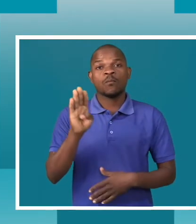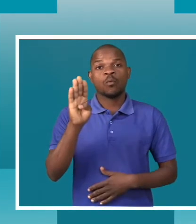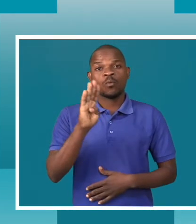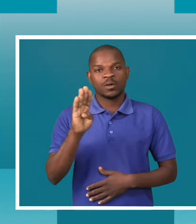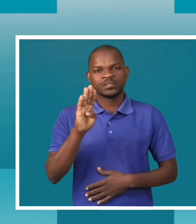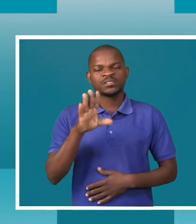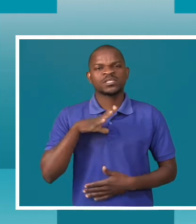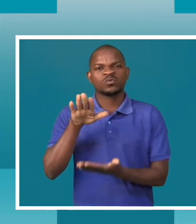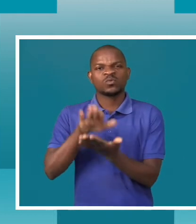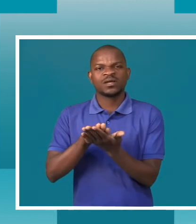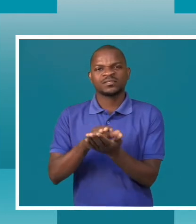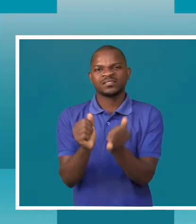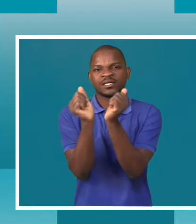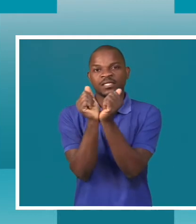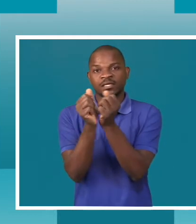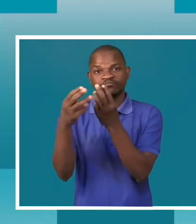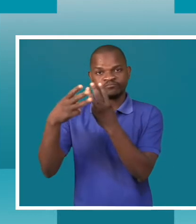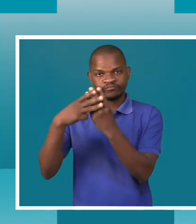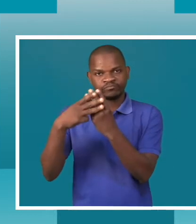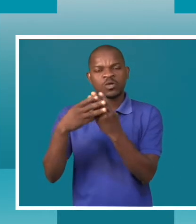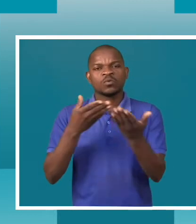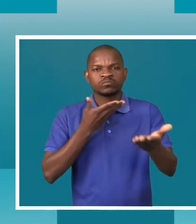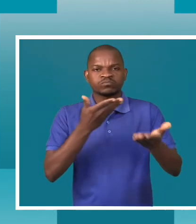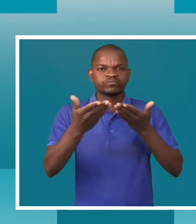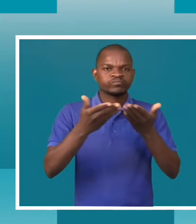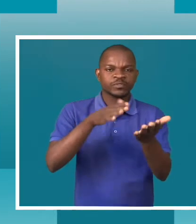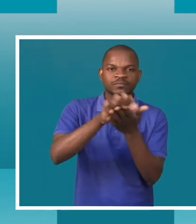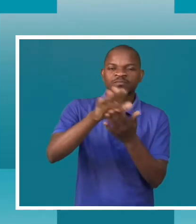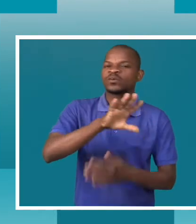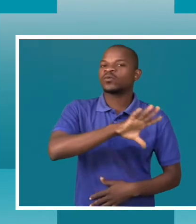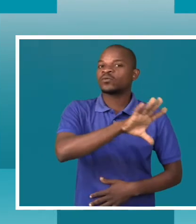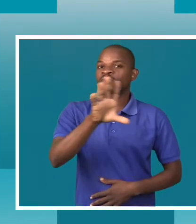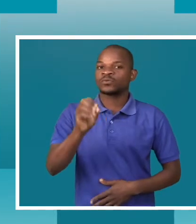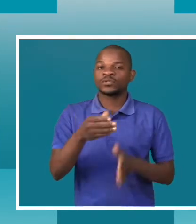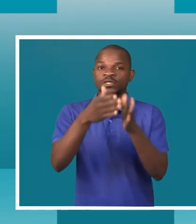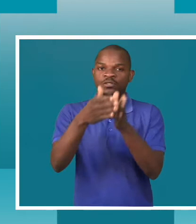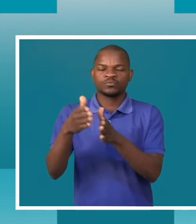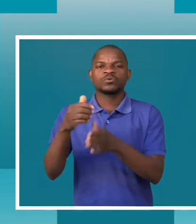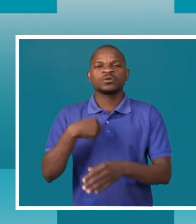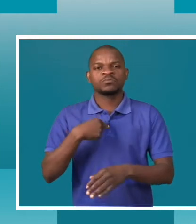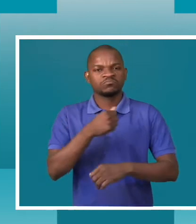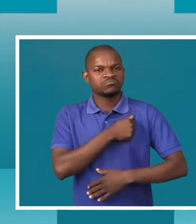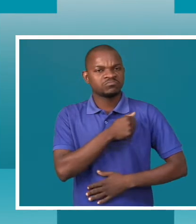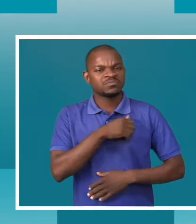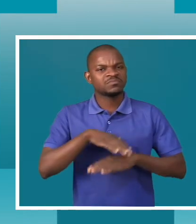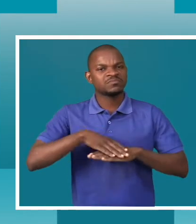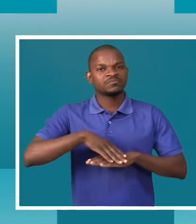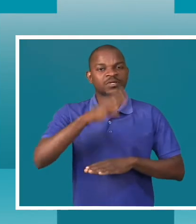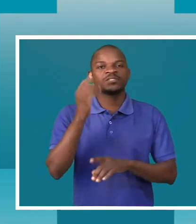das cadeias lá, onde ele falava em geral com todos. E foi muito bom